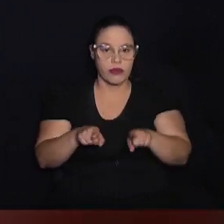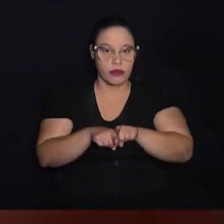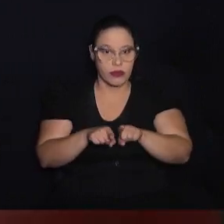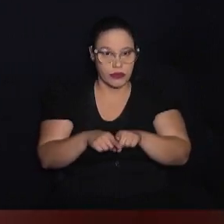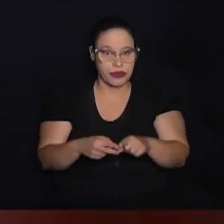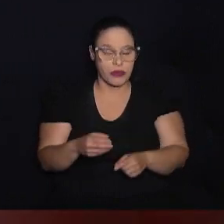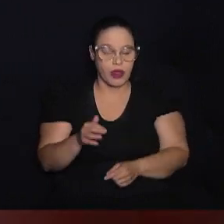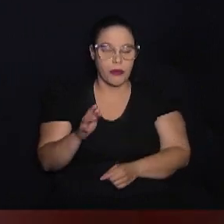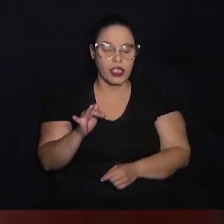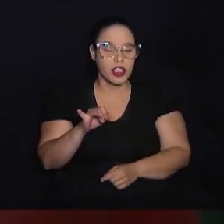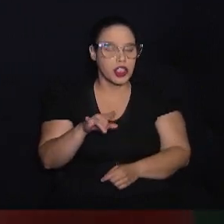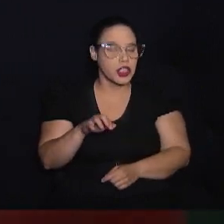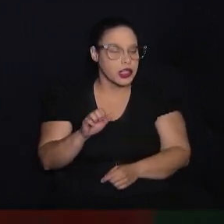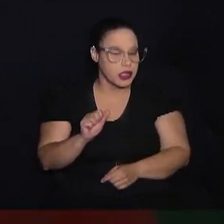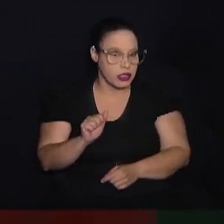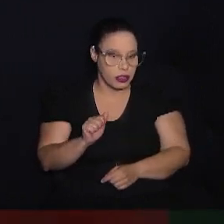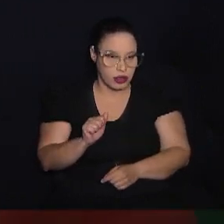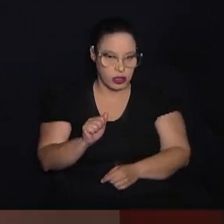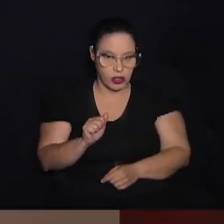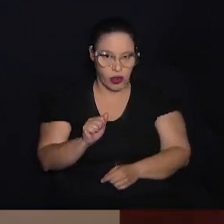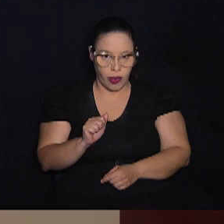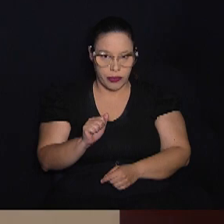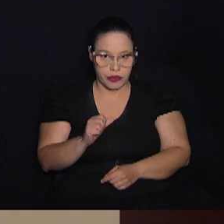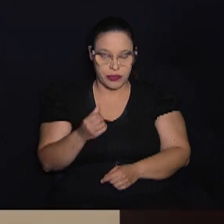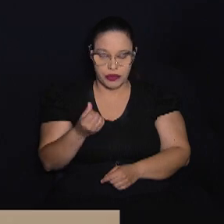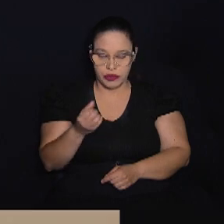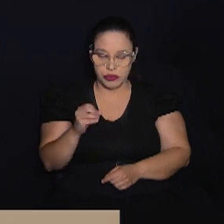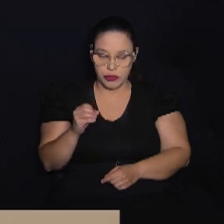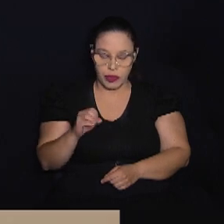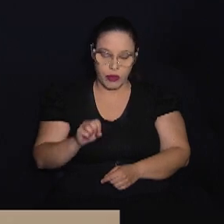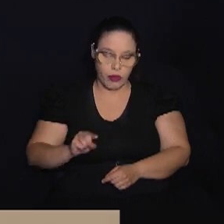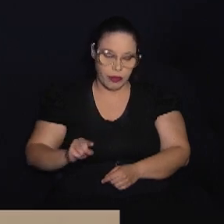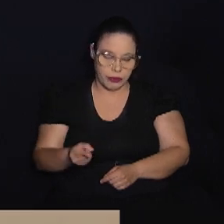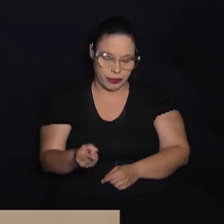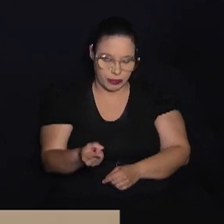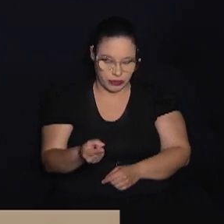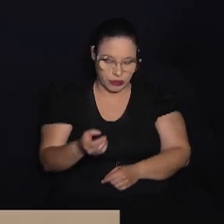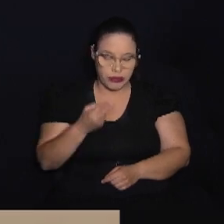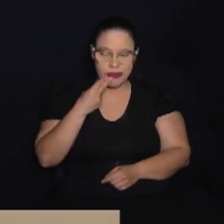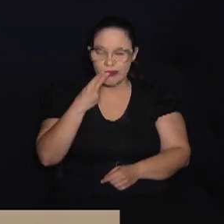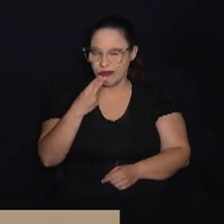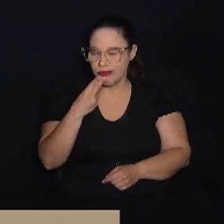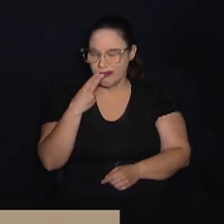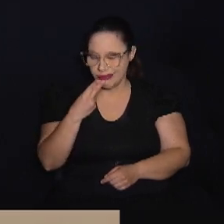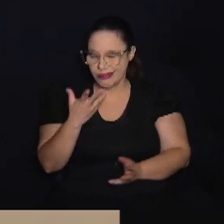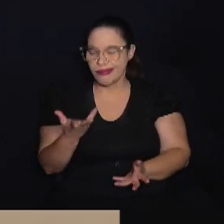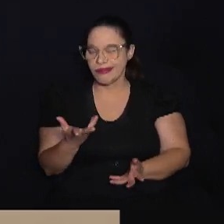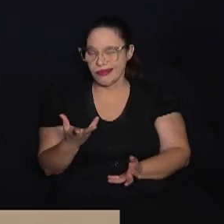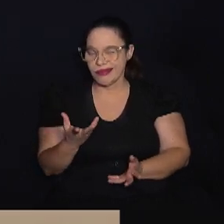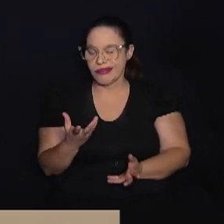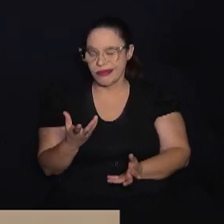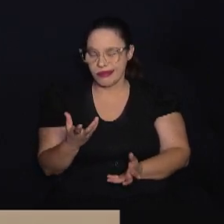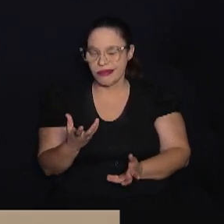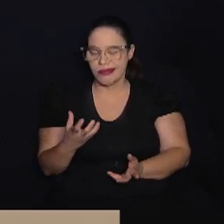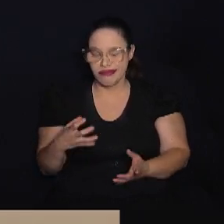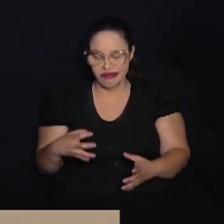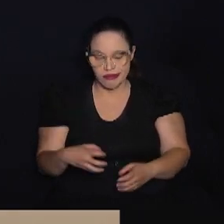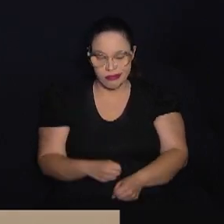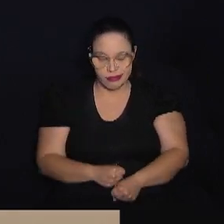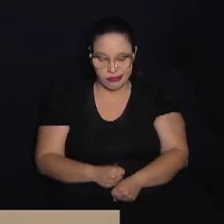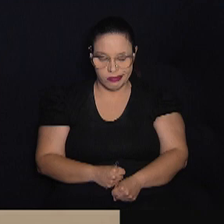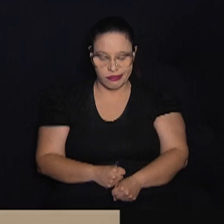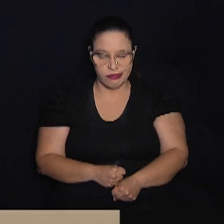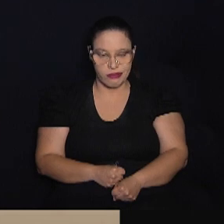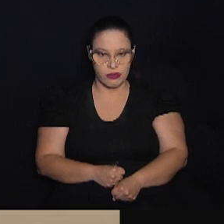da bexiga, assim, aquelas mais de 1.000 substâncias que tem no cigarro, elas acabam sendo absorvidas e acabam